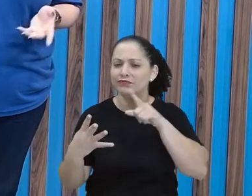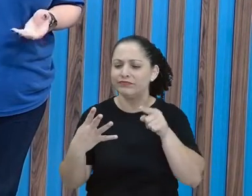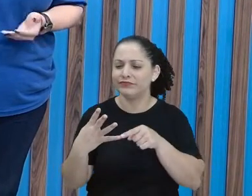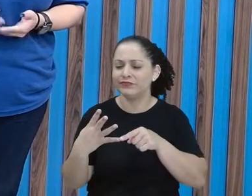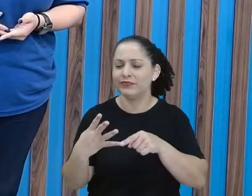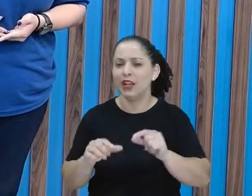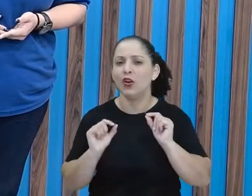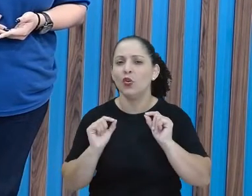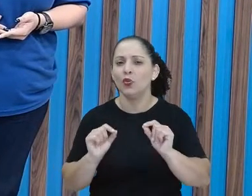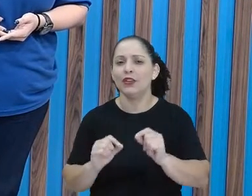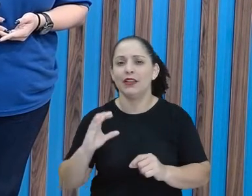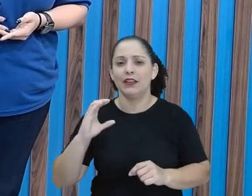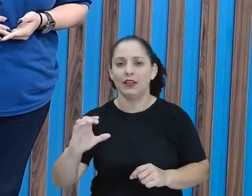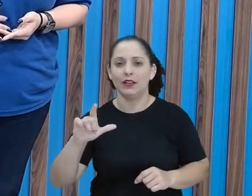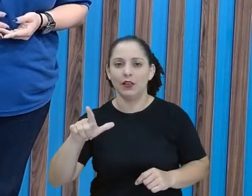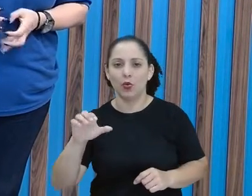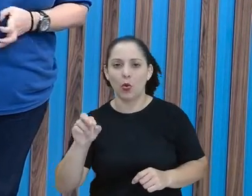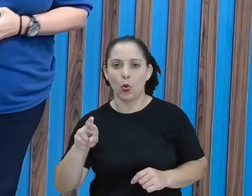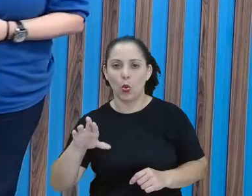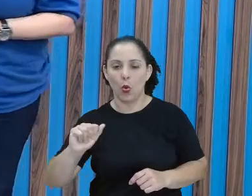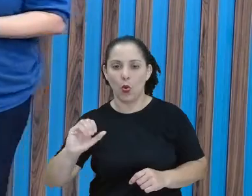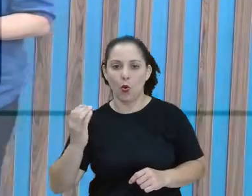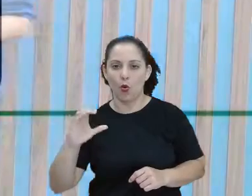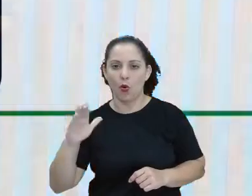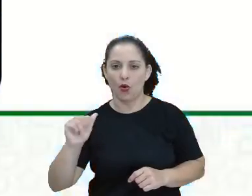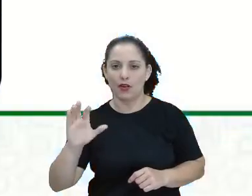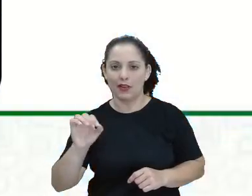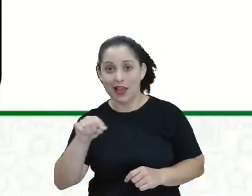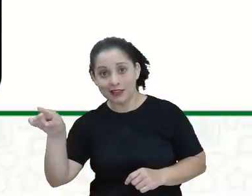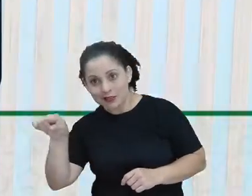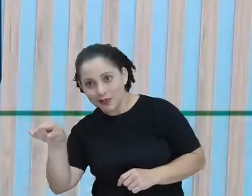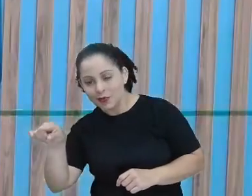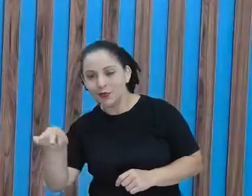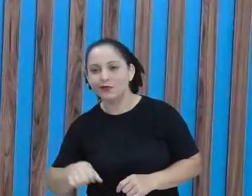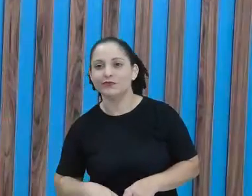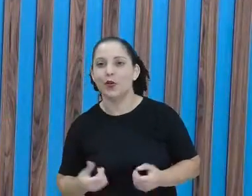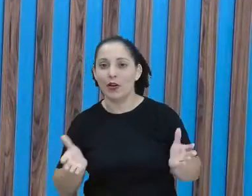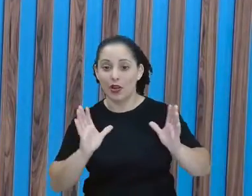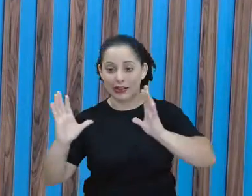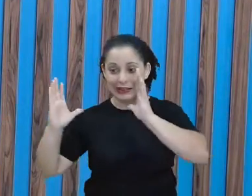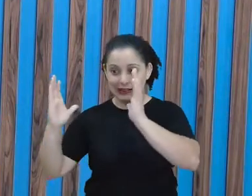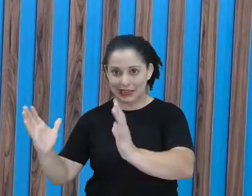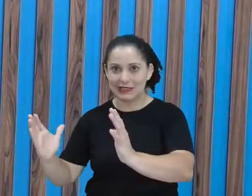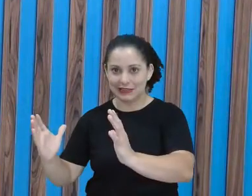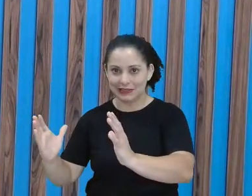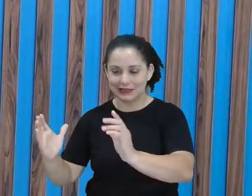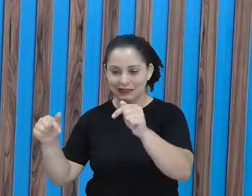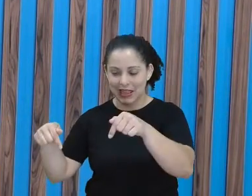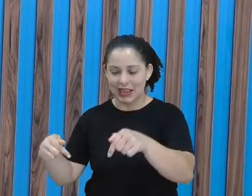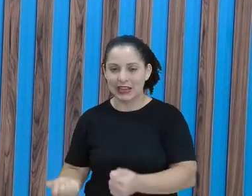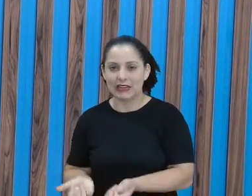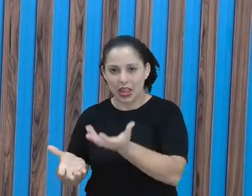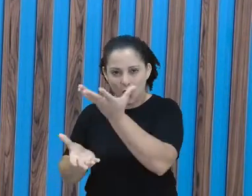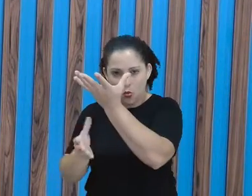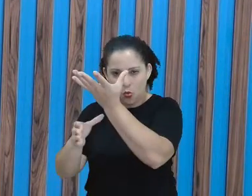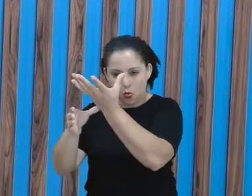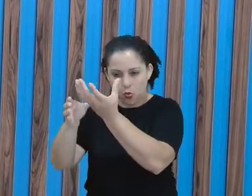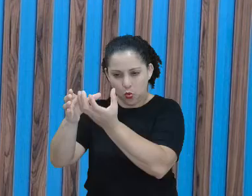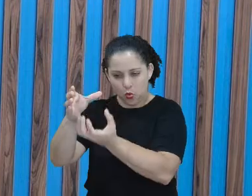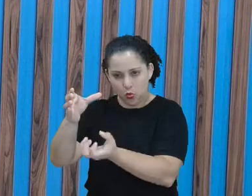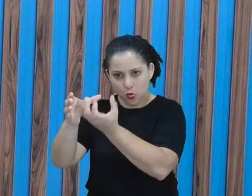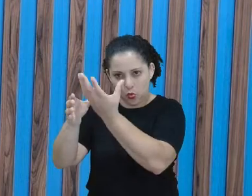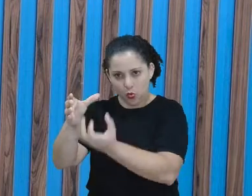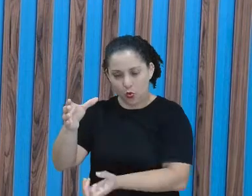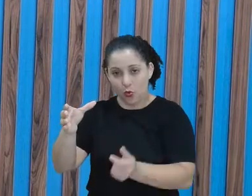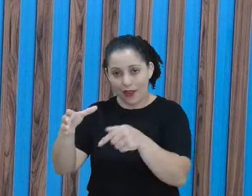acontece? Ah, essa parte é muito importante também. Então, a gente sai desse tanque aqui, ó, de filtração. Essa